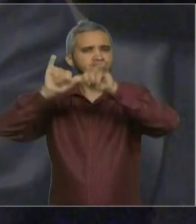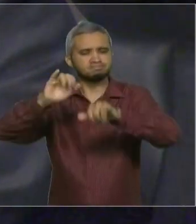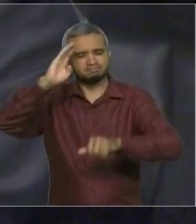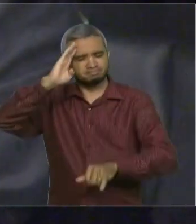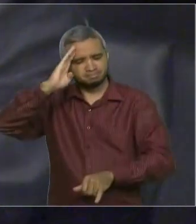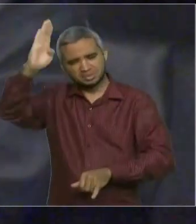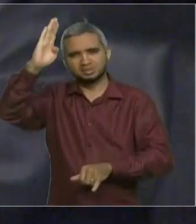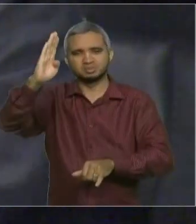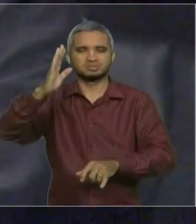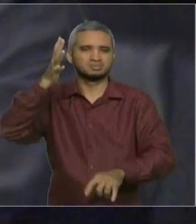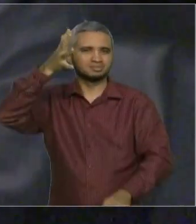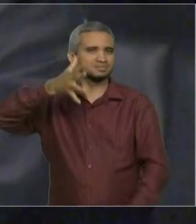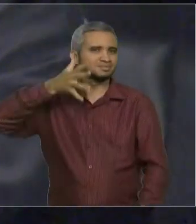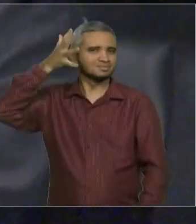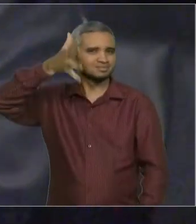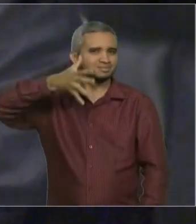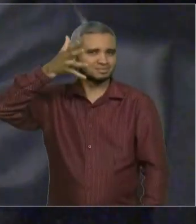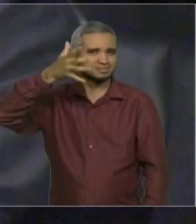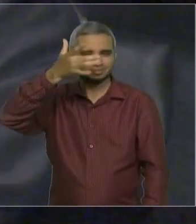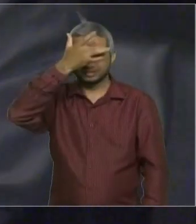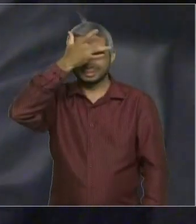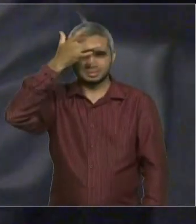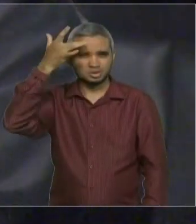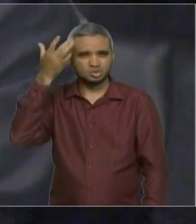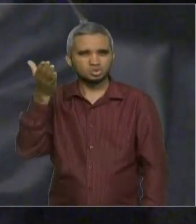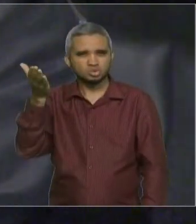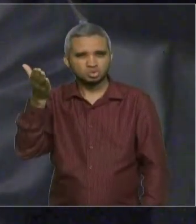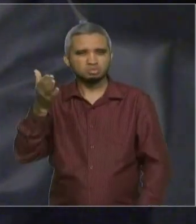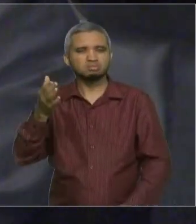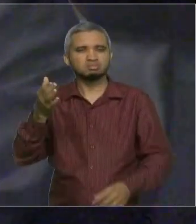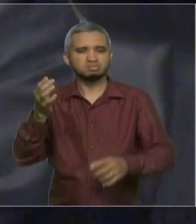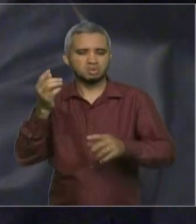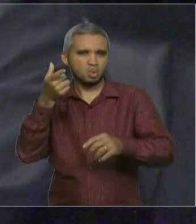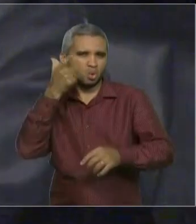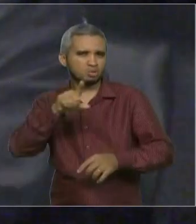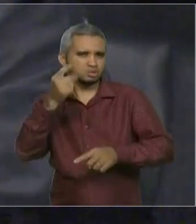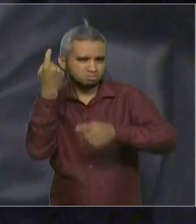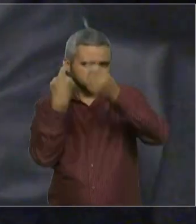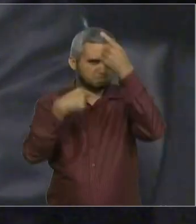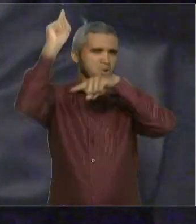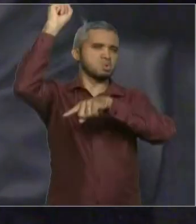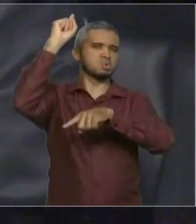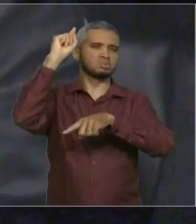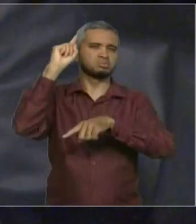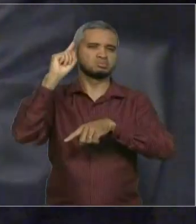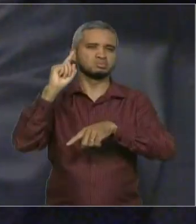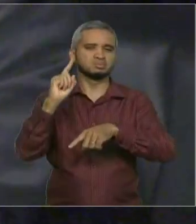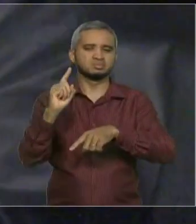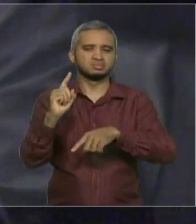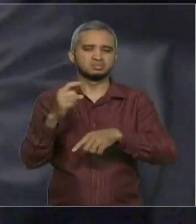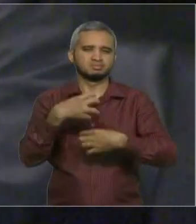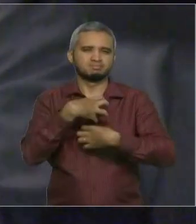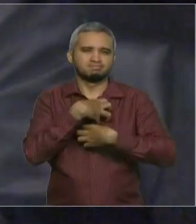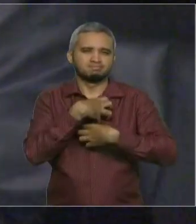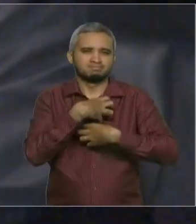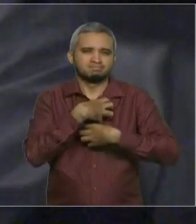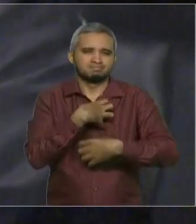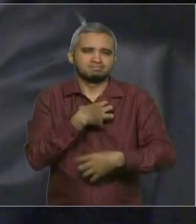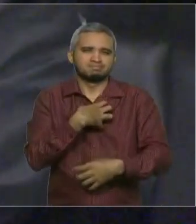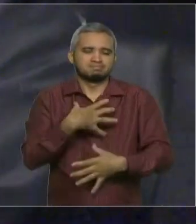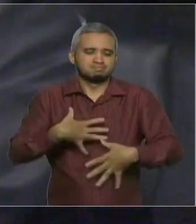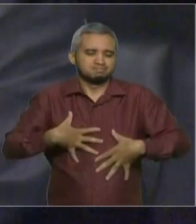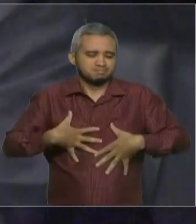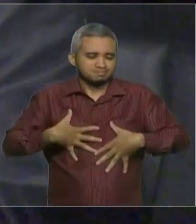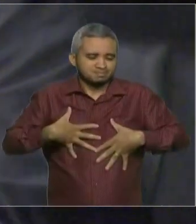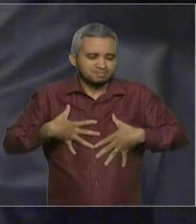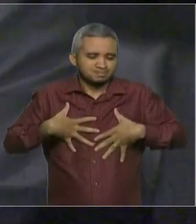uma pessoa com a capacidade, senhor presidente, de superar. E eu me sinto profundamente honrado